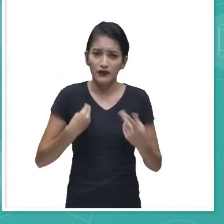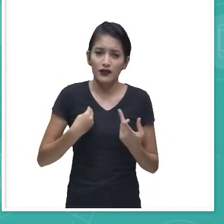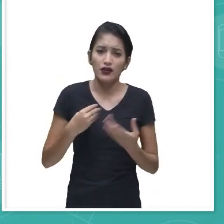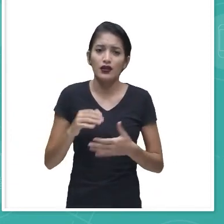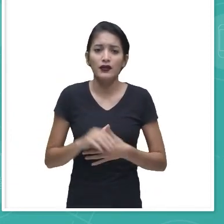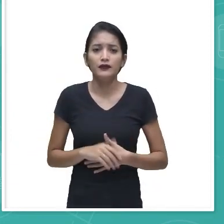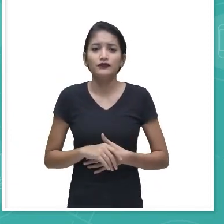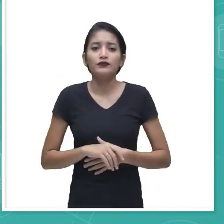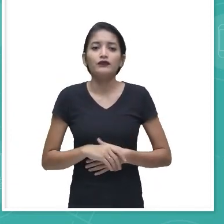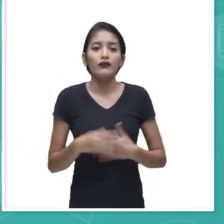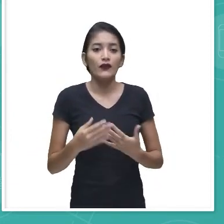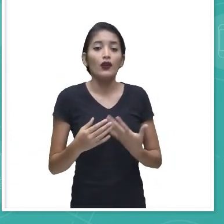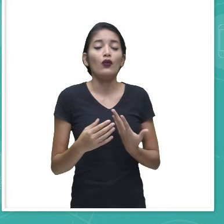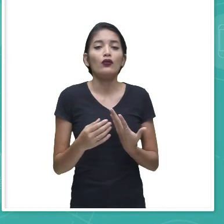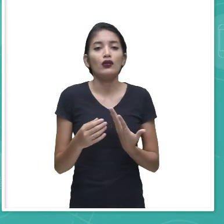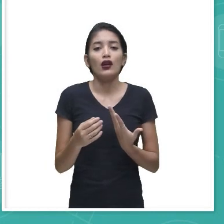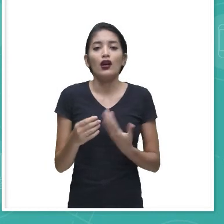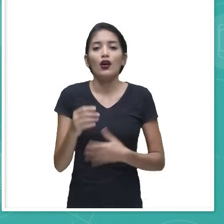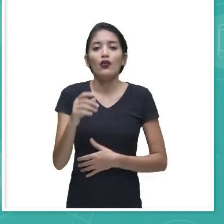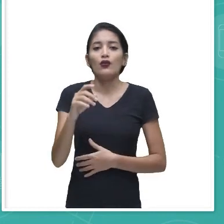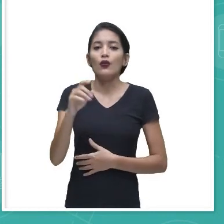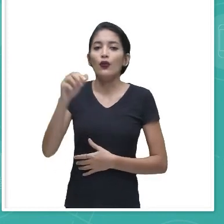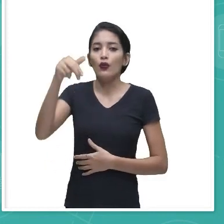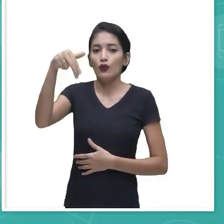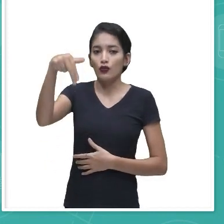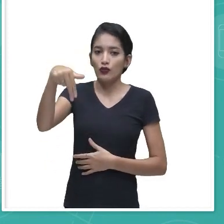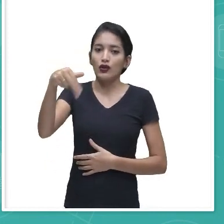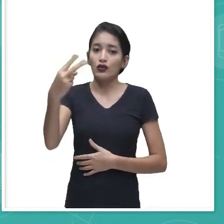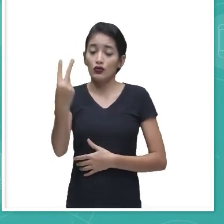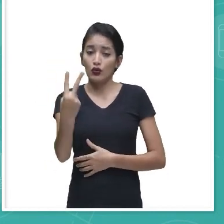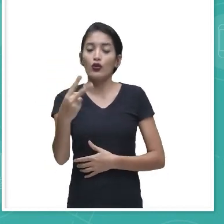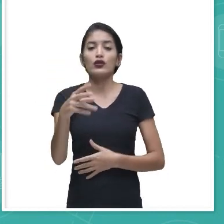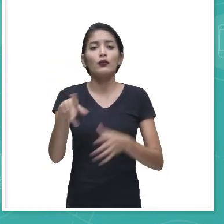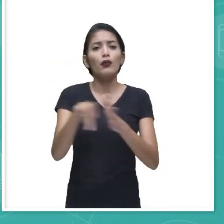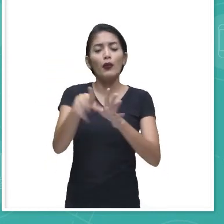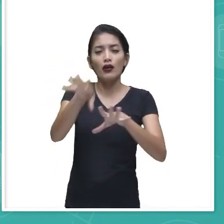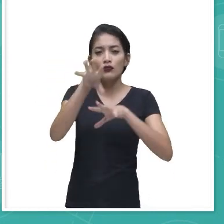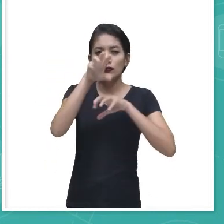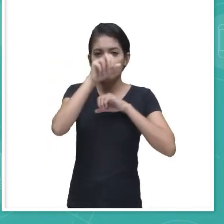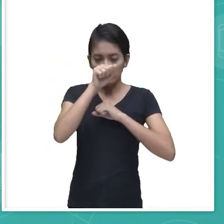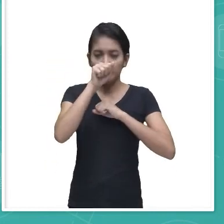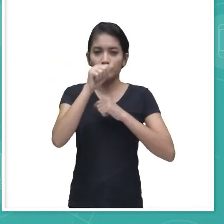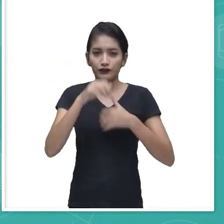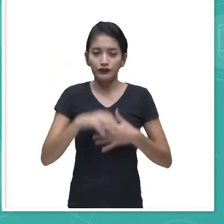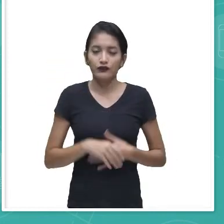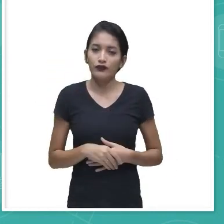gases respiratórios, né, dos seres vivos, e o gás nitrogênio,